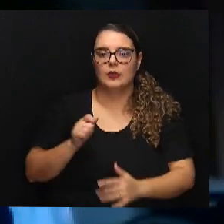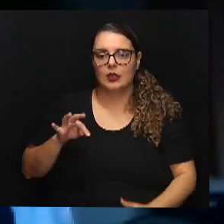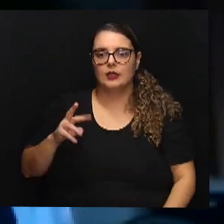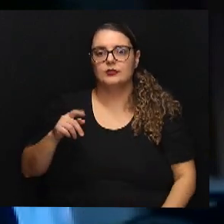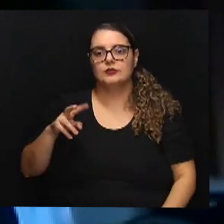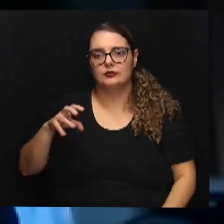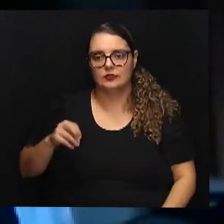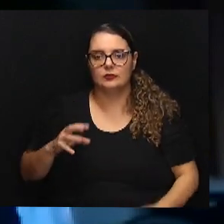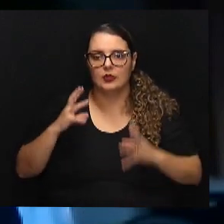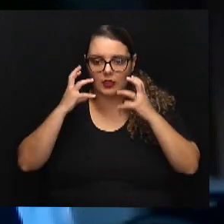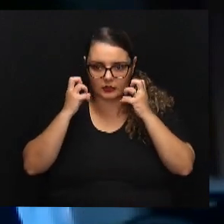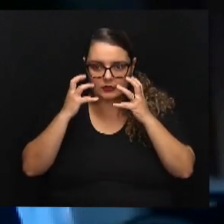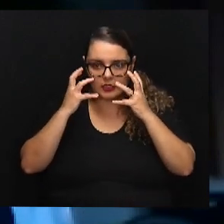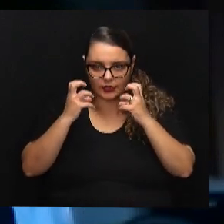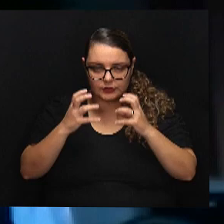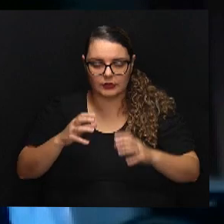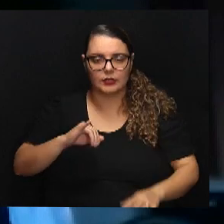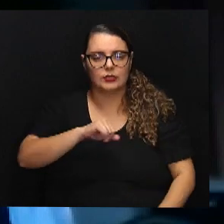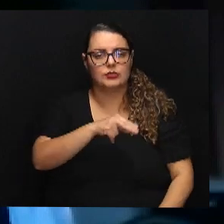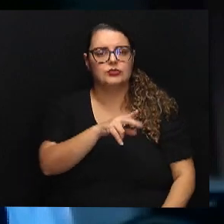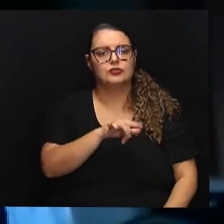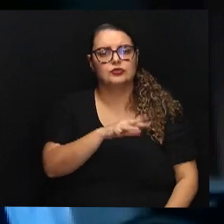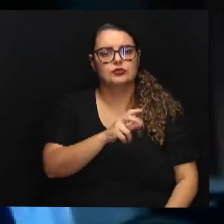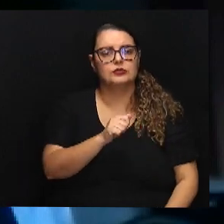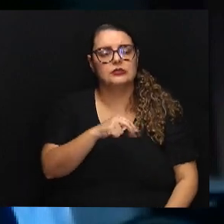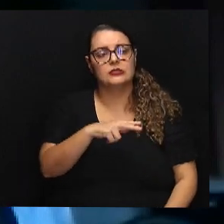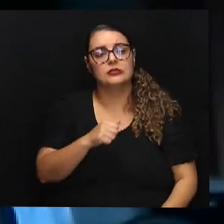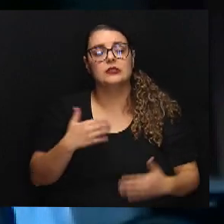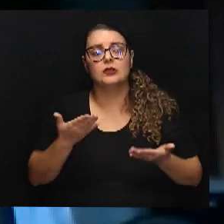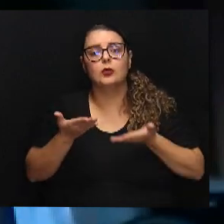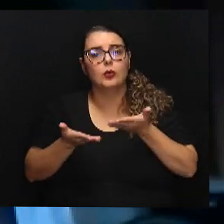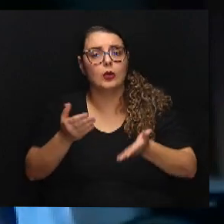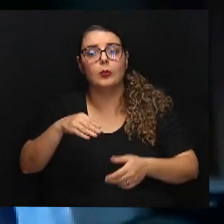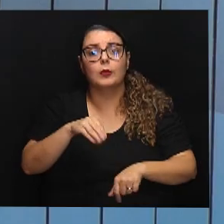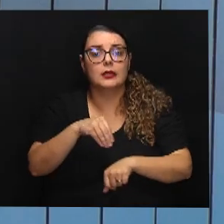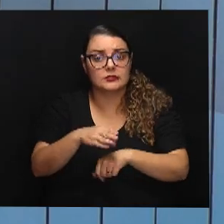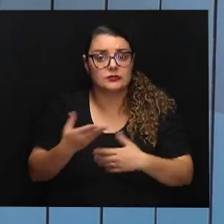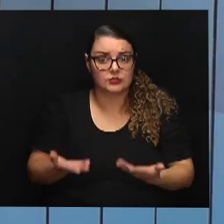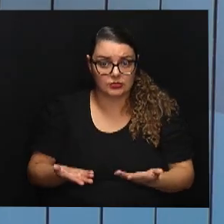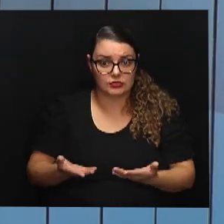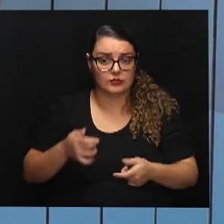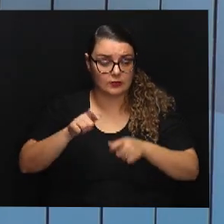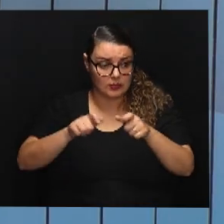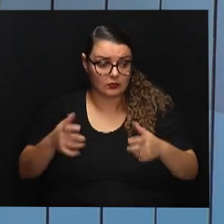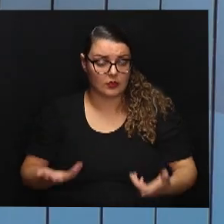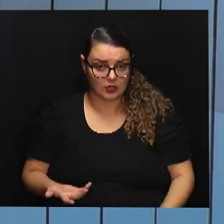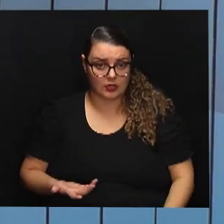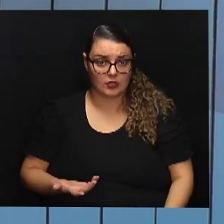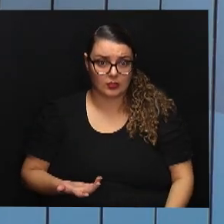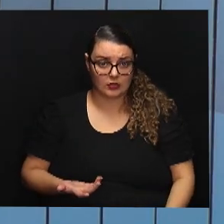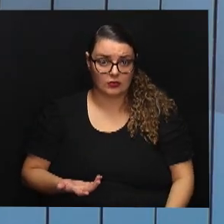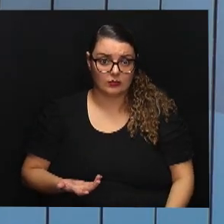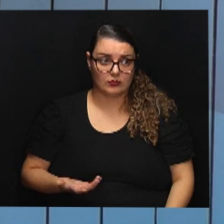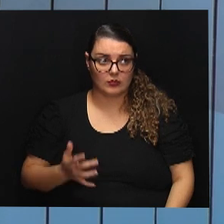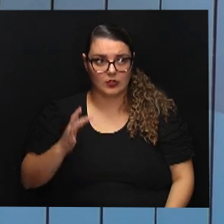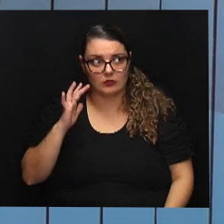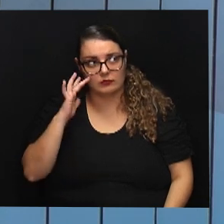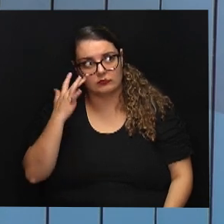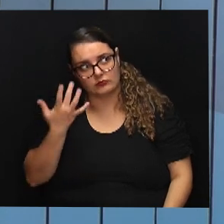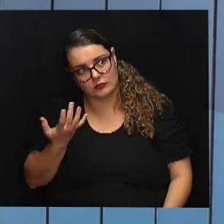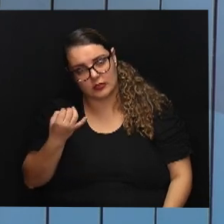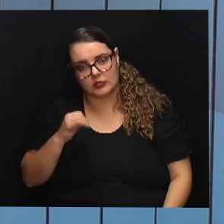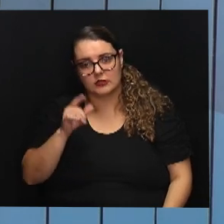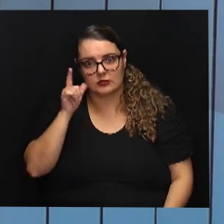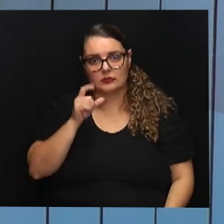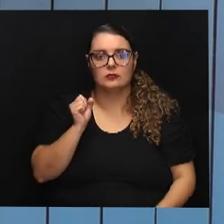esse hábito de ficar o tempo todo ativando os músculos da mastigação. E Juliana, qual que é o tratamento mais indicado, né, para a